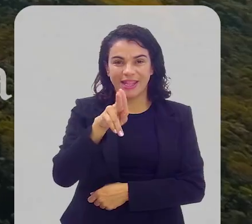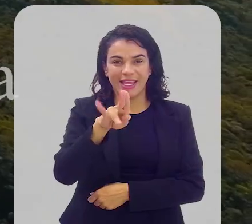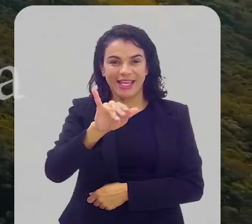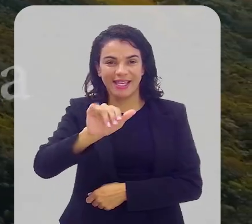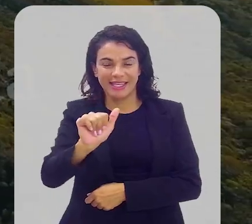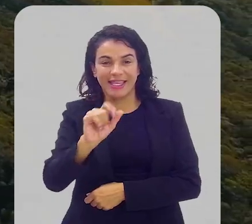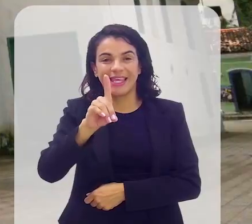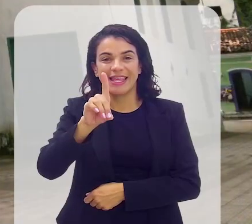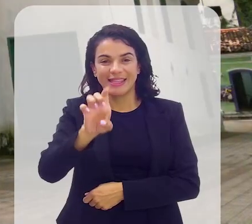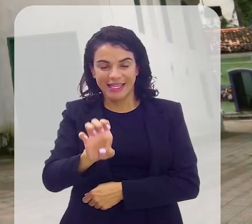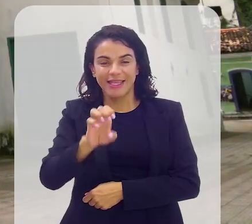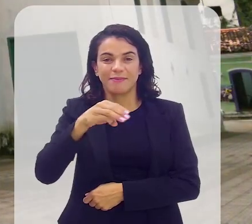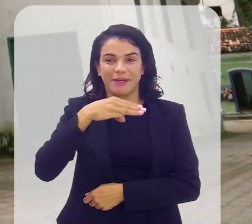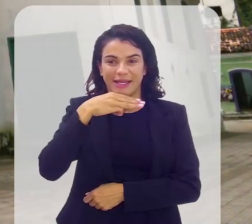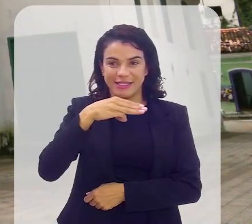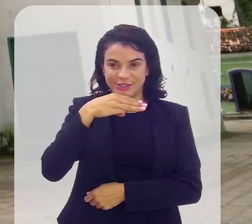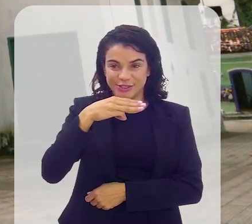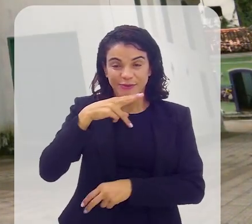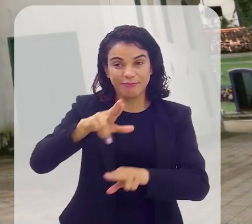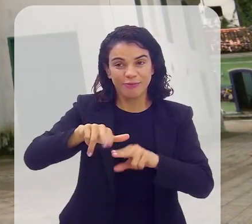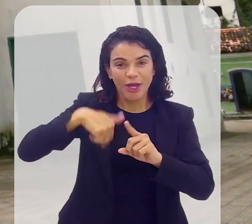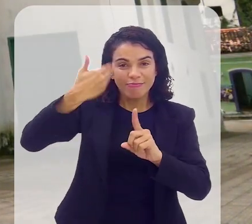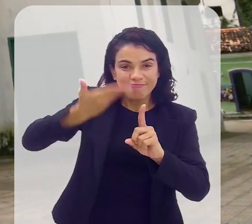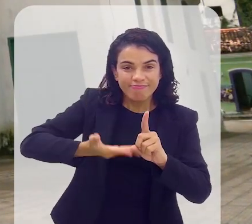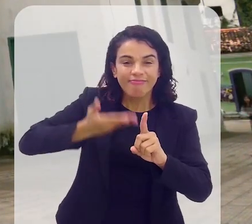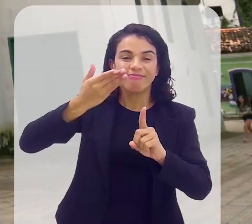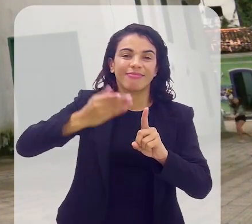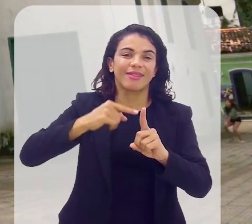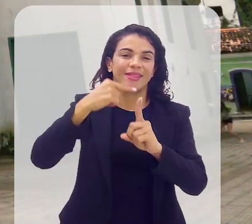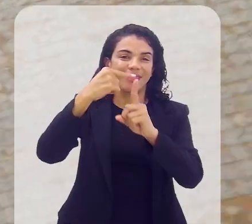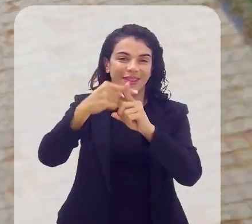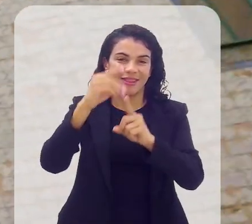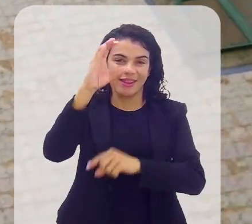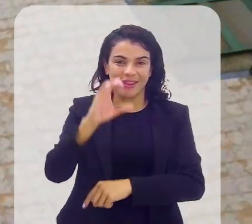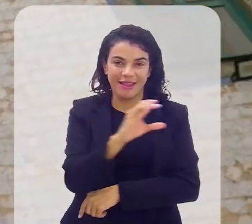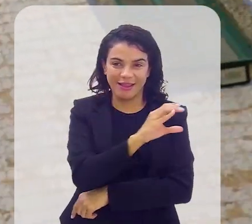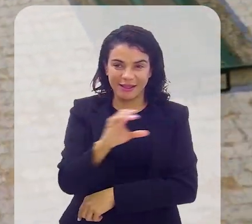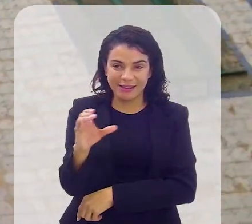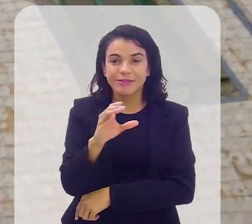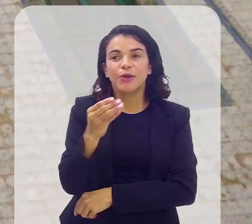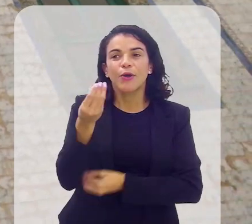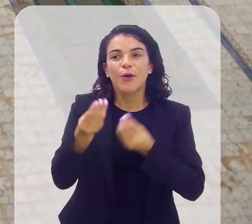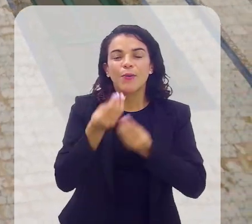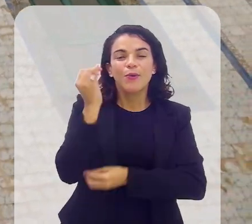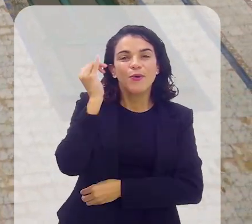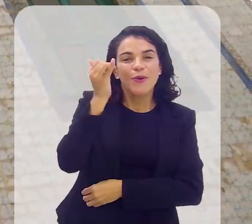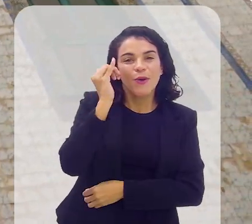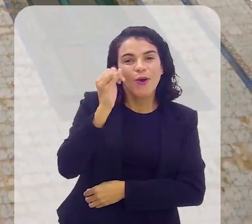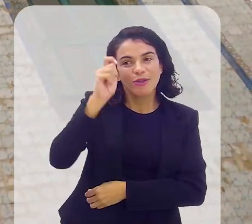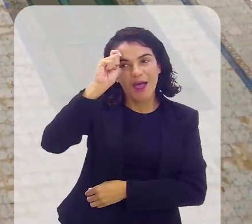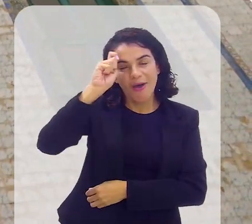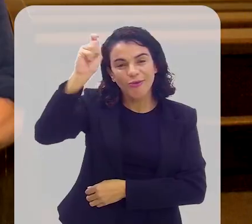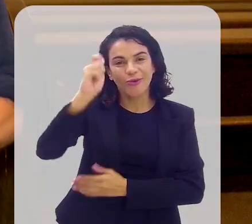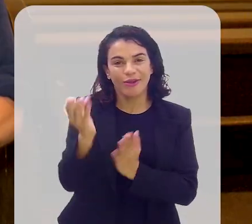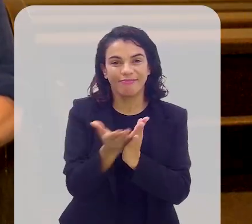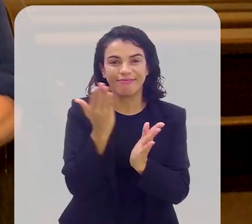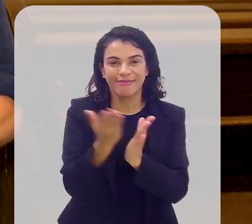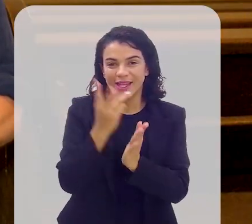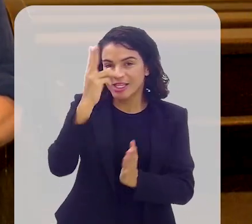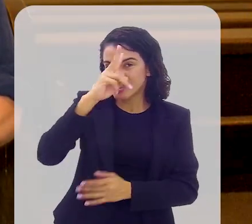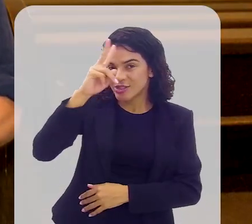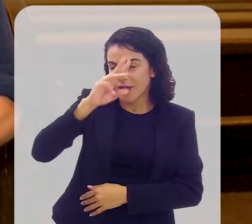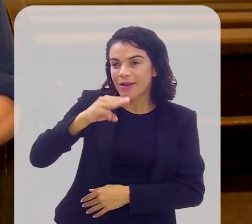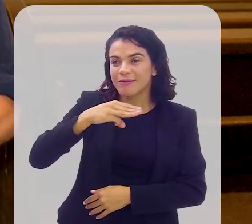de Mangaratiba. O crescimento aconteceu em torno da primeira igreja de Nossa Senhora da Guia, como conta a autora do